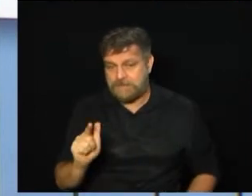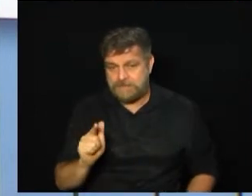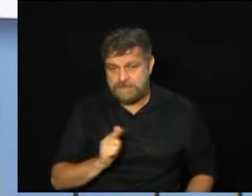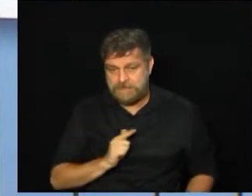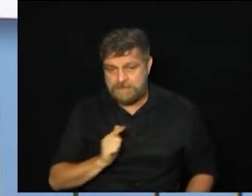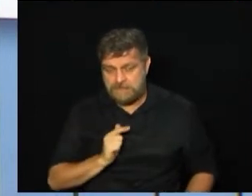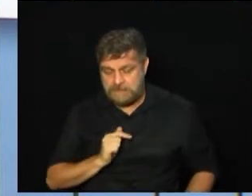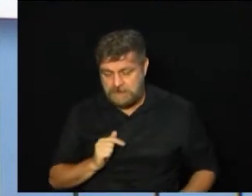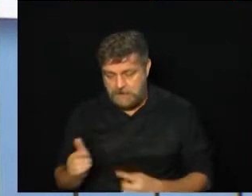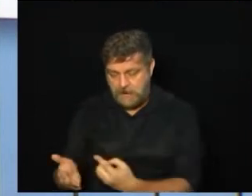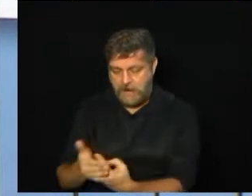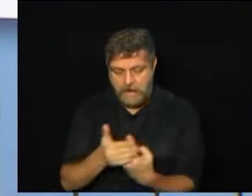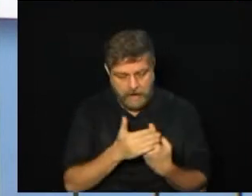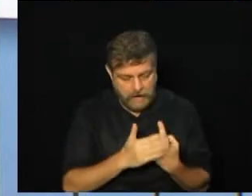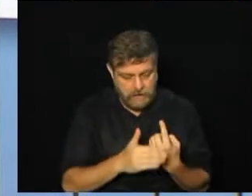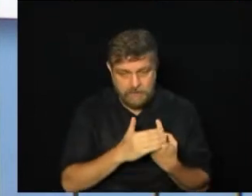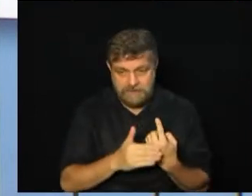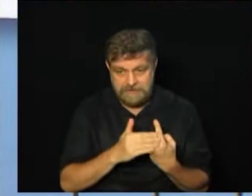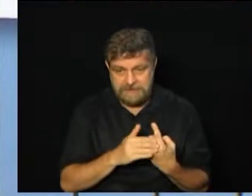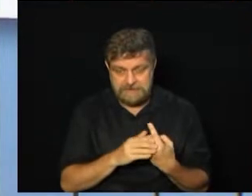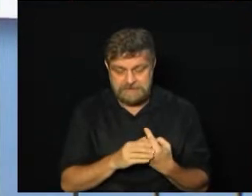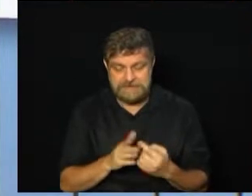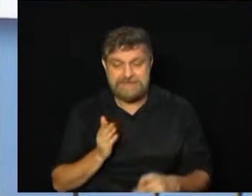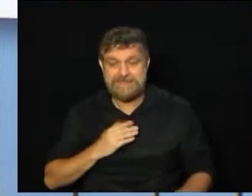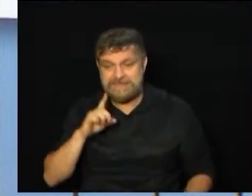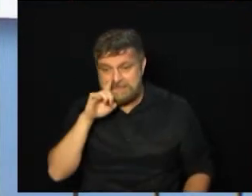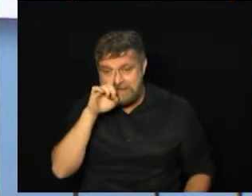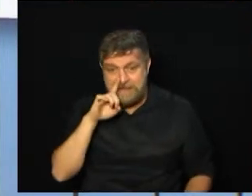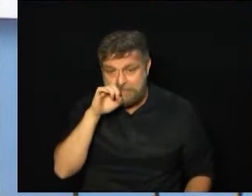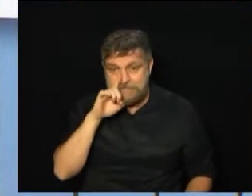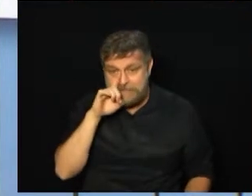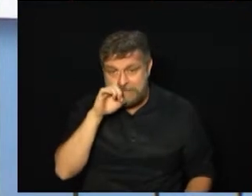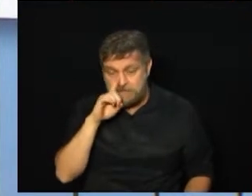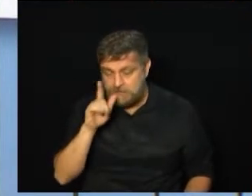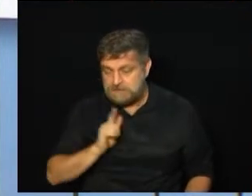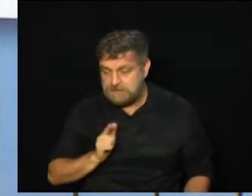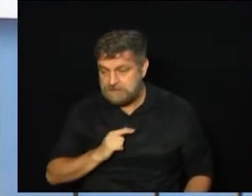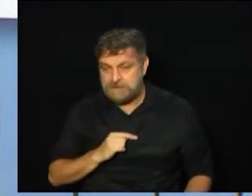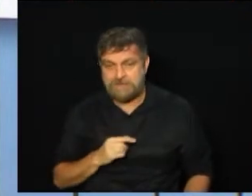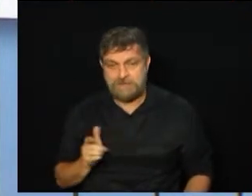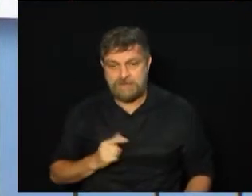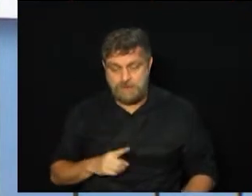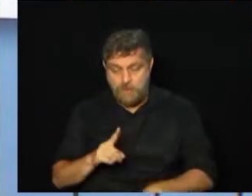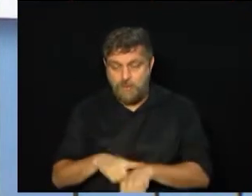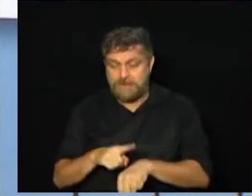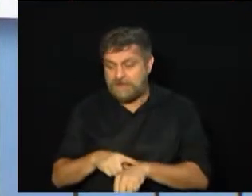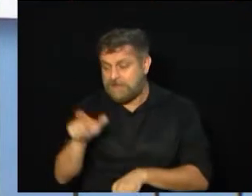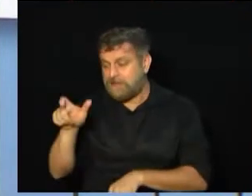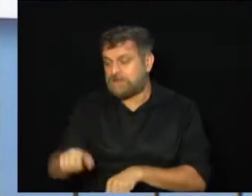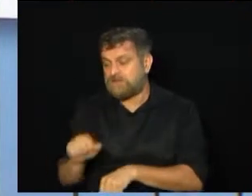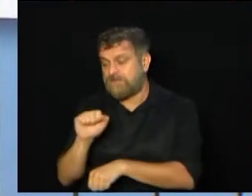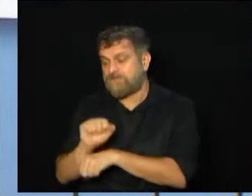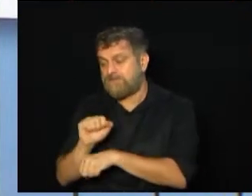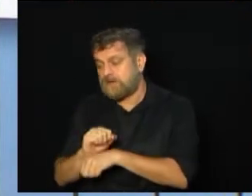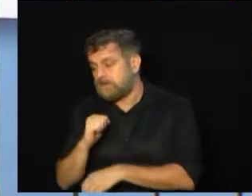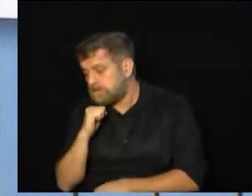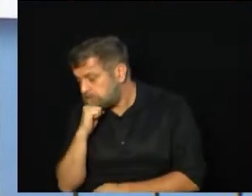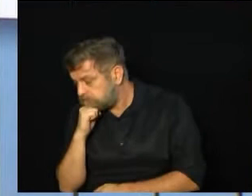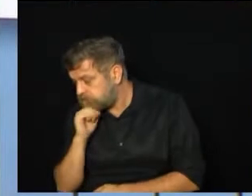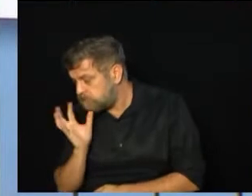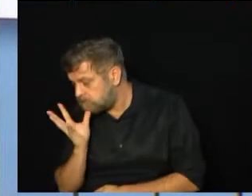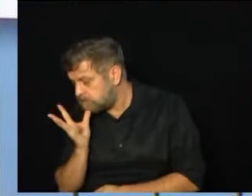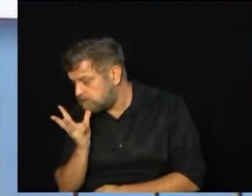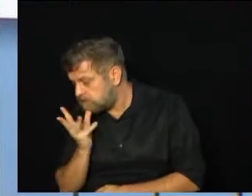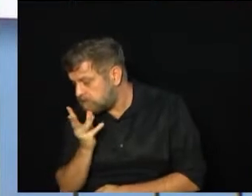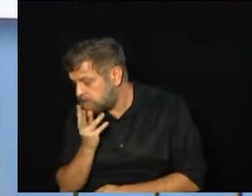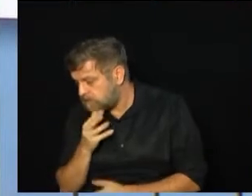de acolhimento e classificação de riscos de enfermagem para estimativa do tempo de espera nos atendimentos das